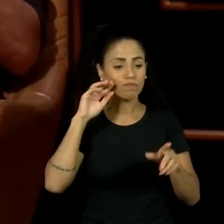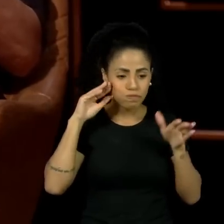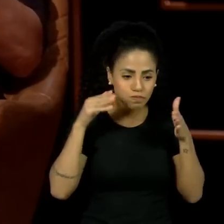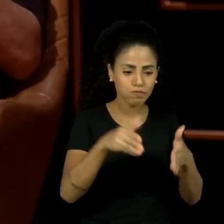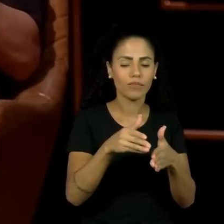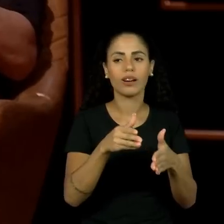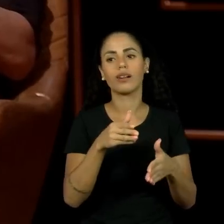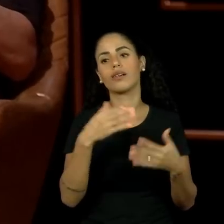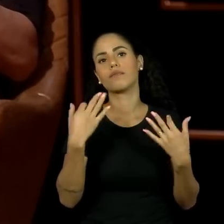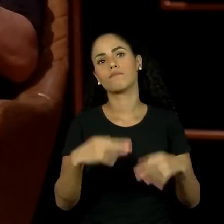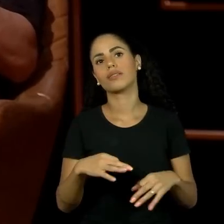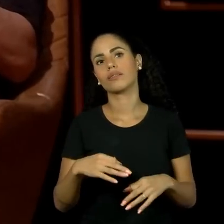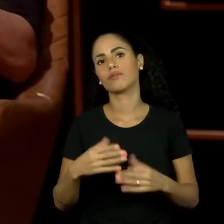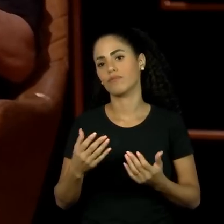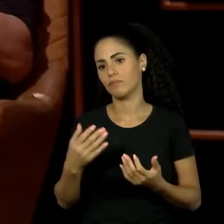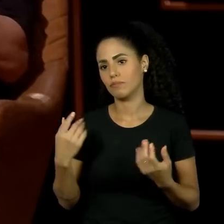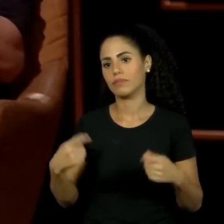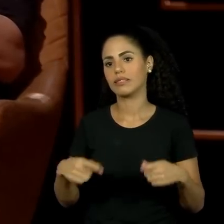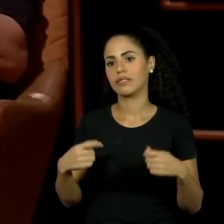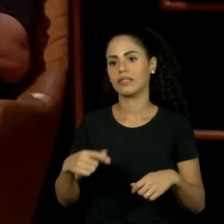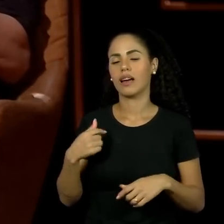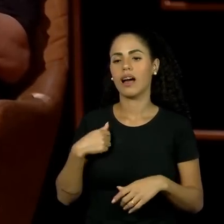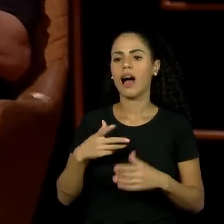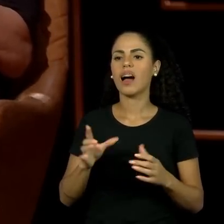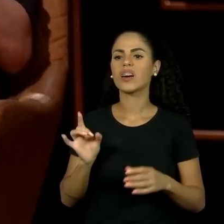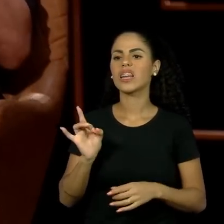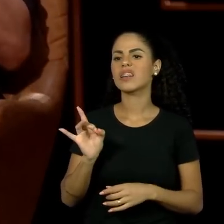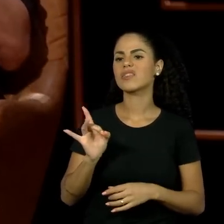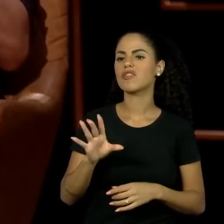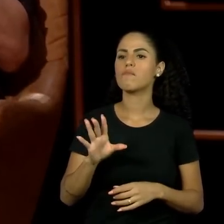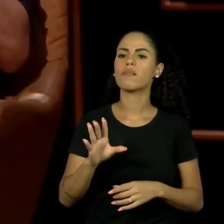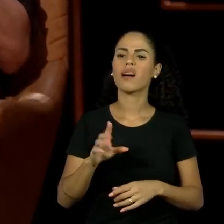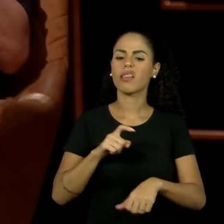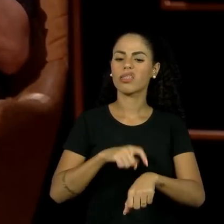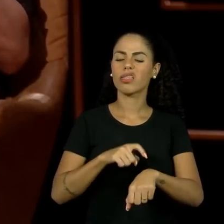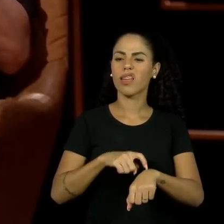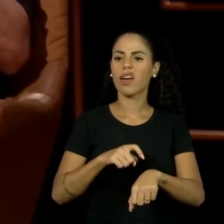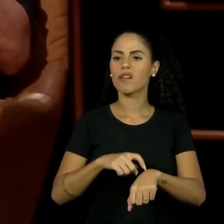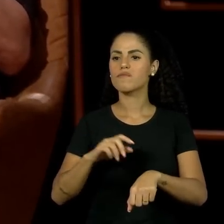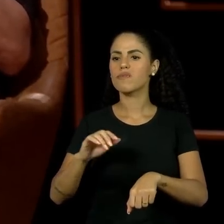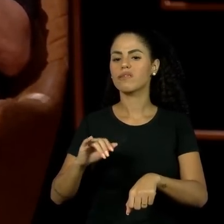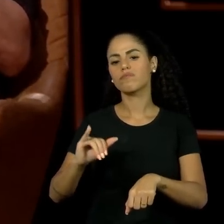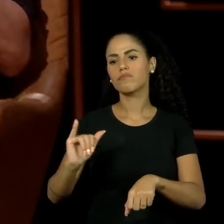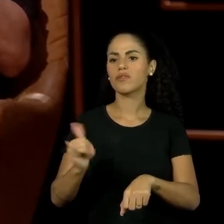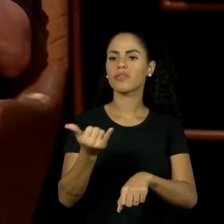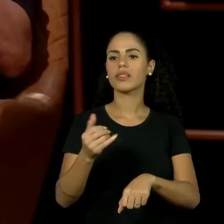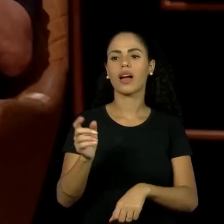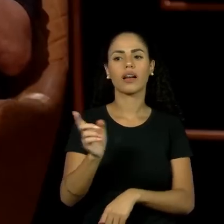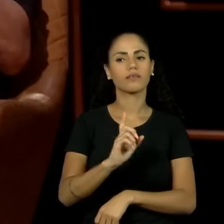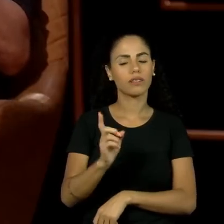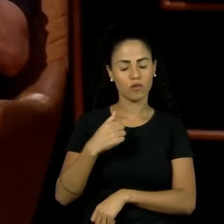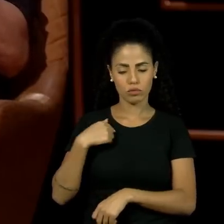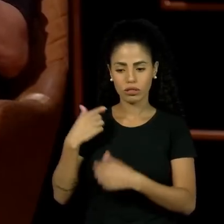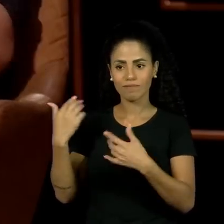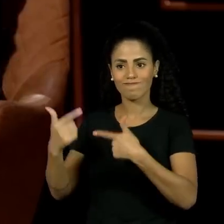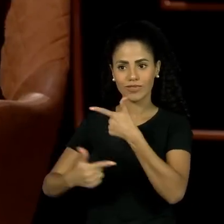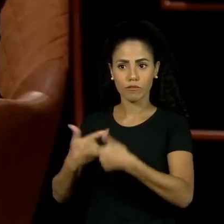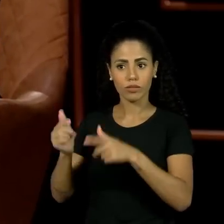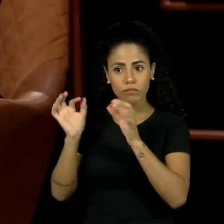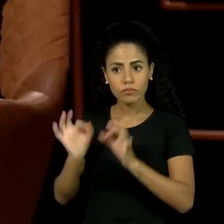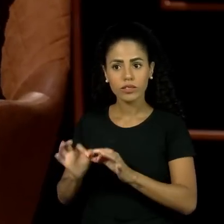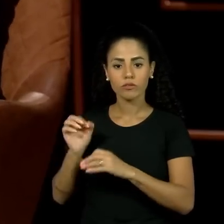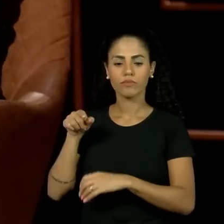Senão vira hobby. E eu não queria que virasse hobby. Então eu preferi